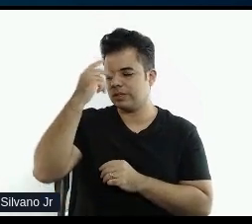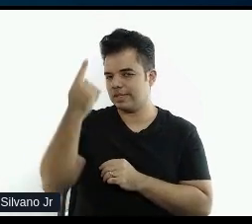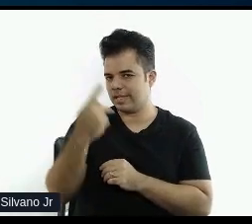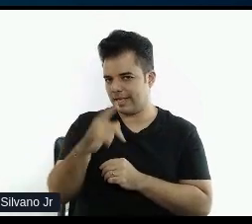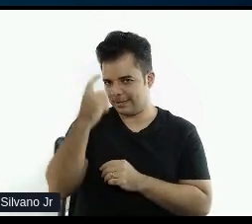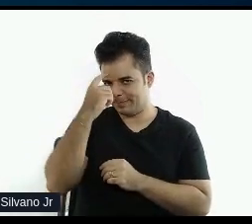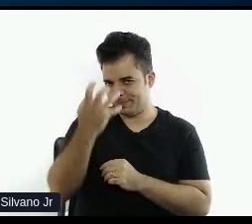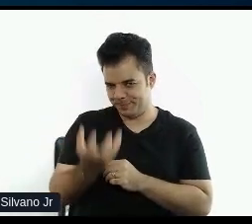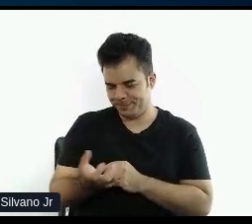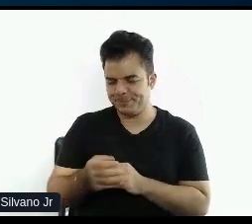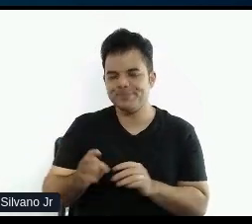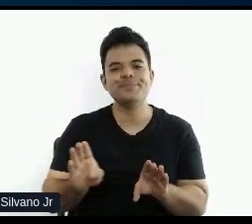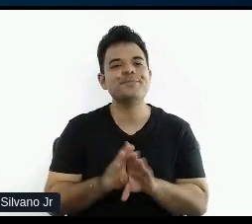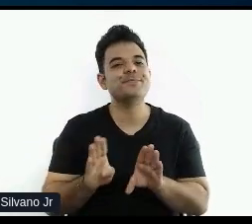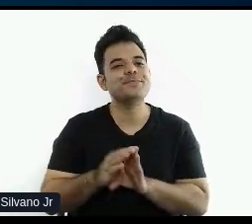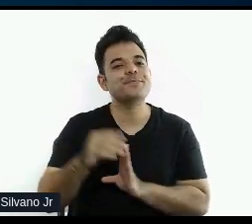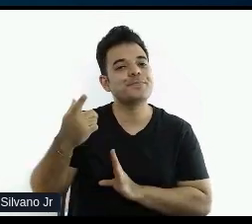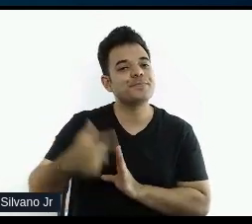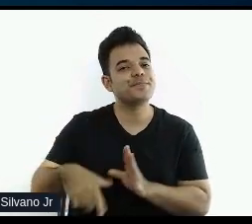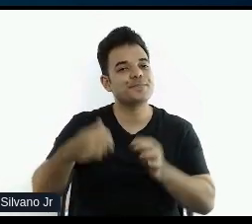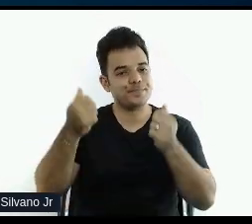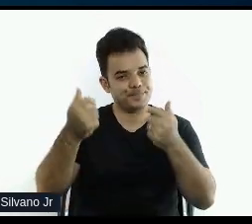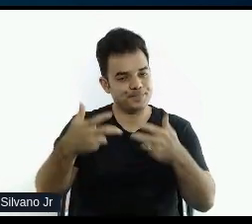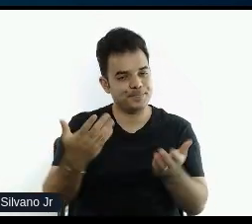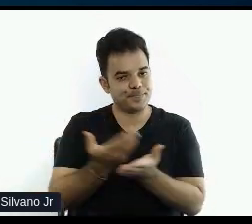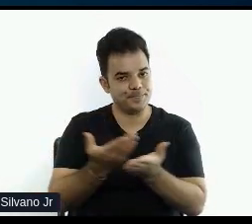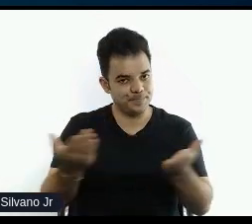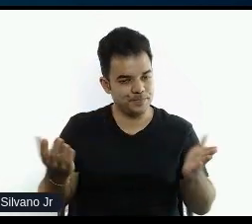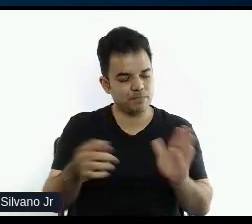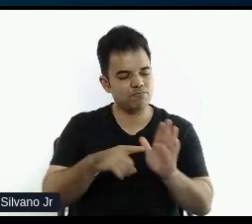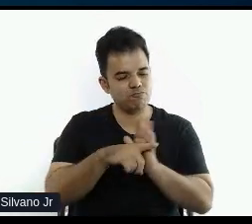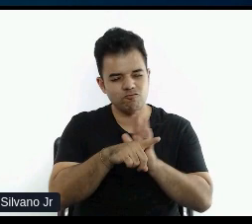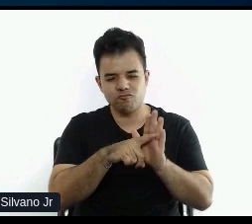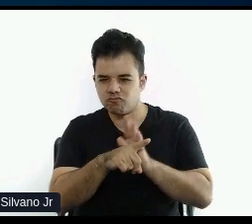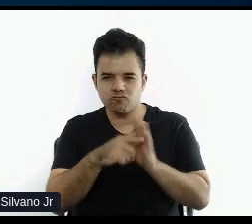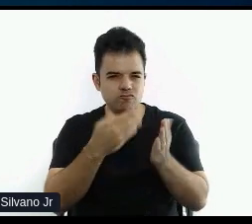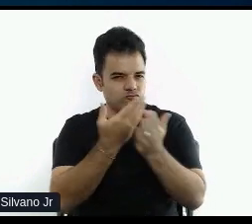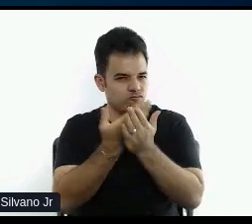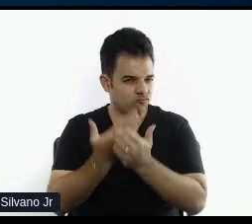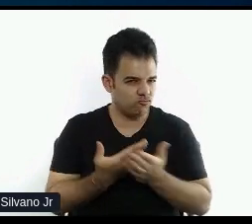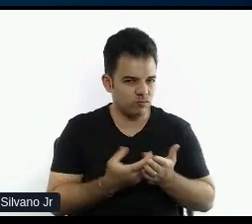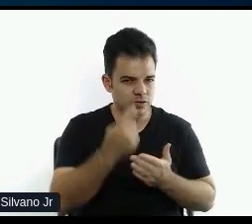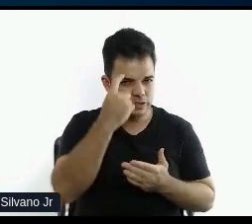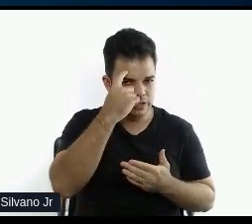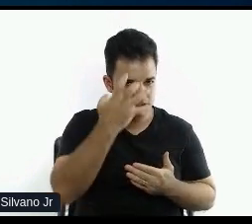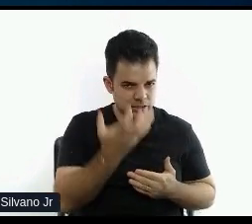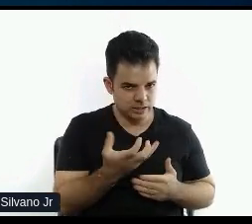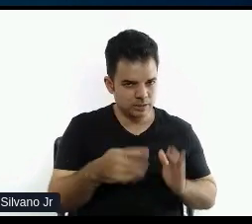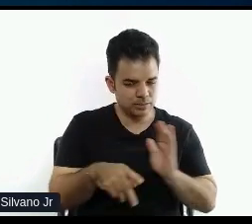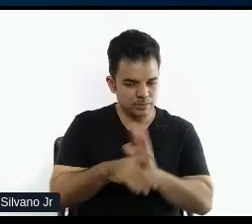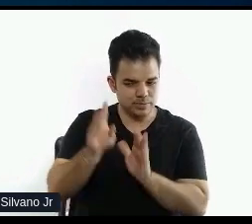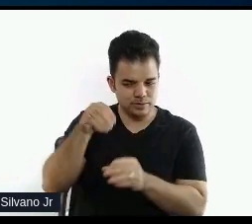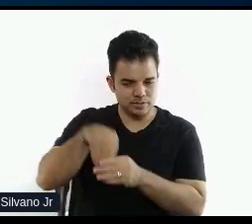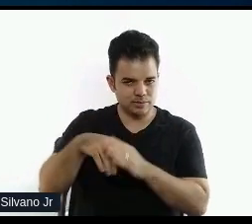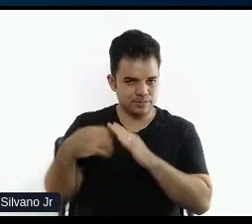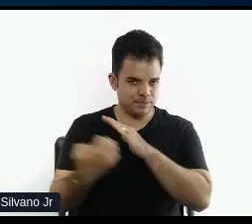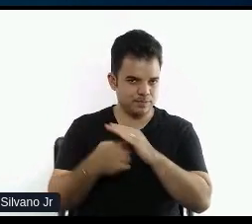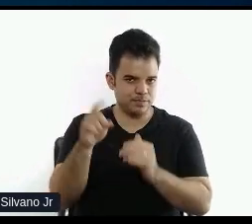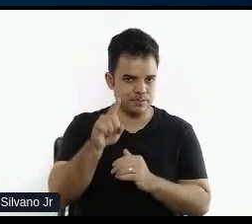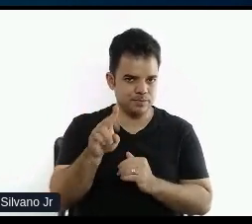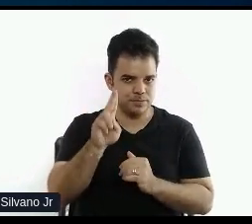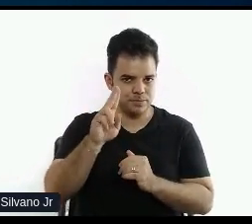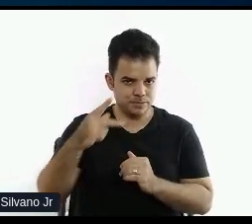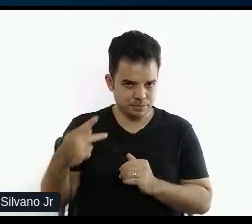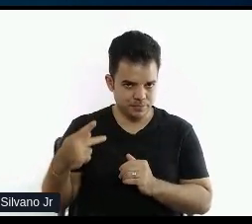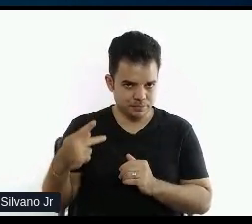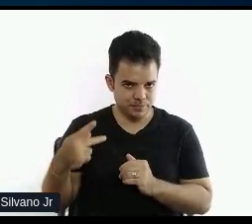pouquinho mais para vocês, né? Como eu comentei, sou pesquisador especialista em IA lá na parte da Zup, né? Mas a nível de formação,